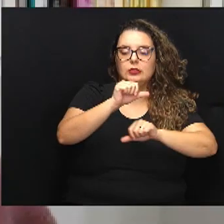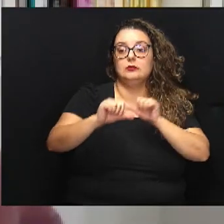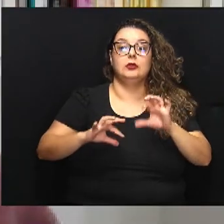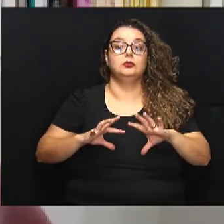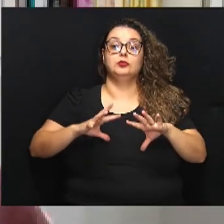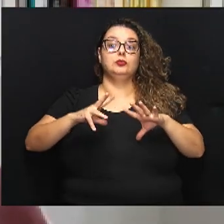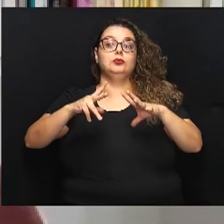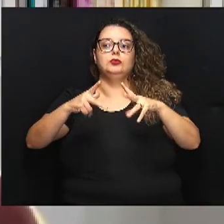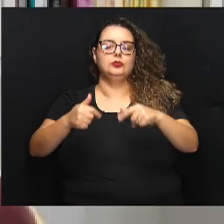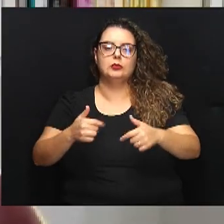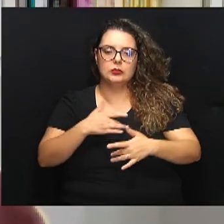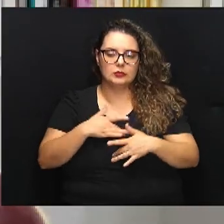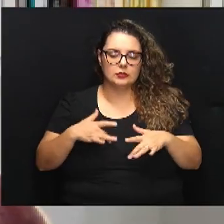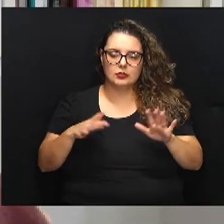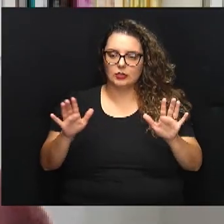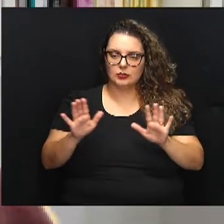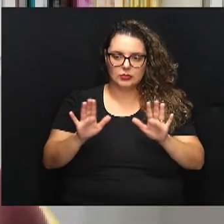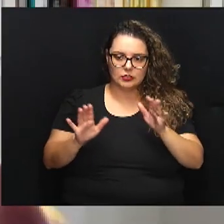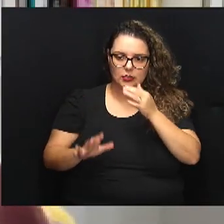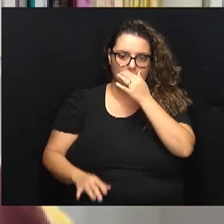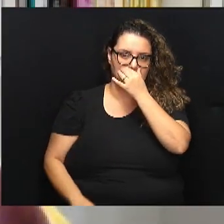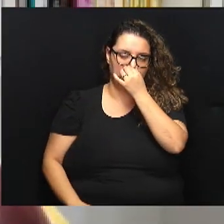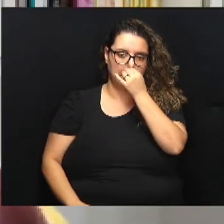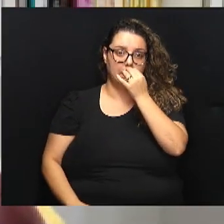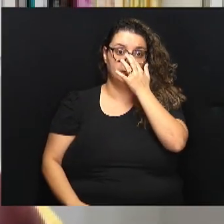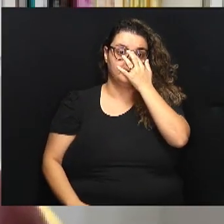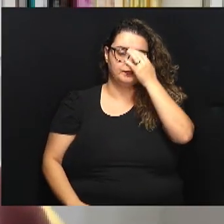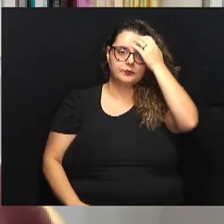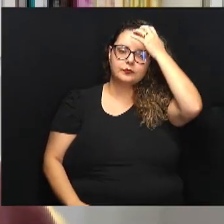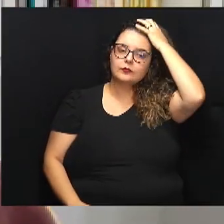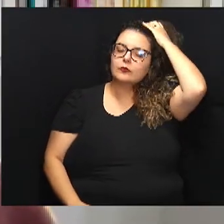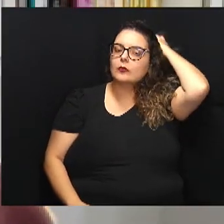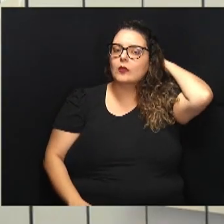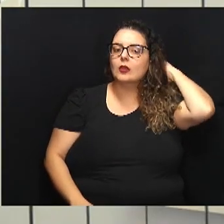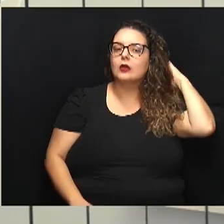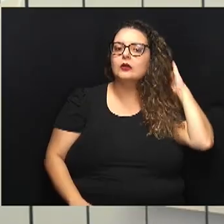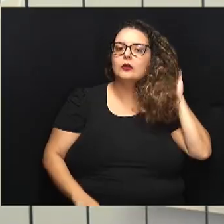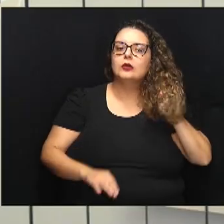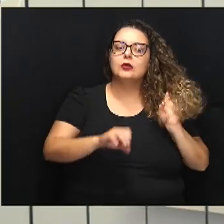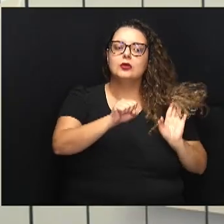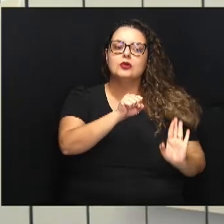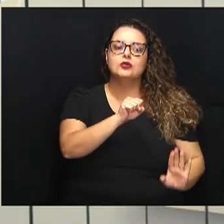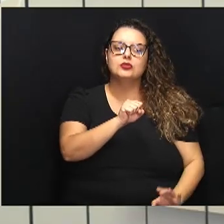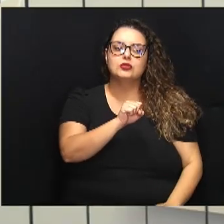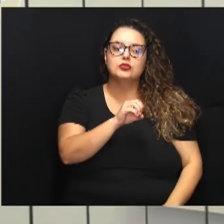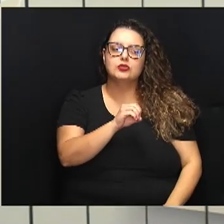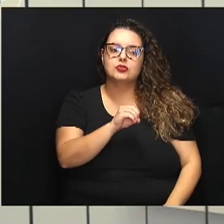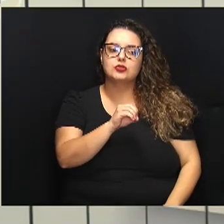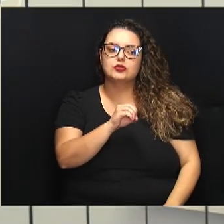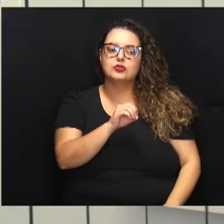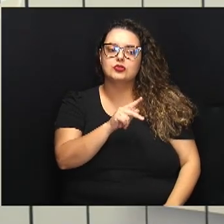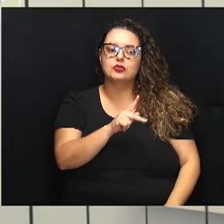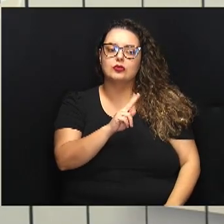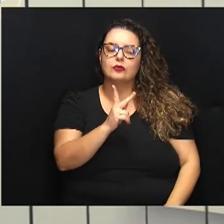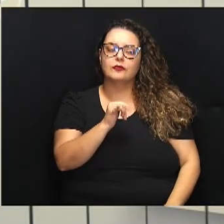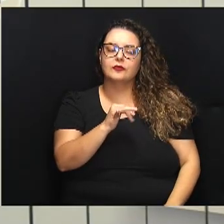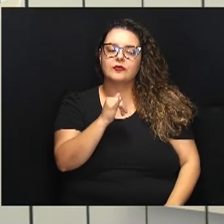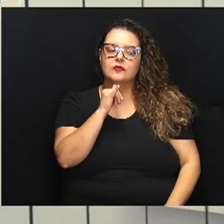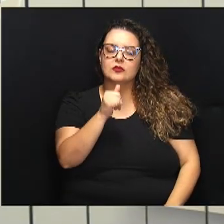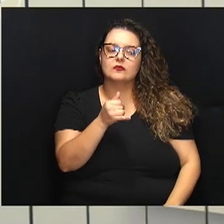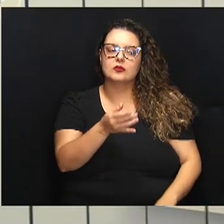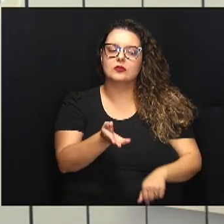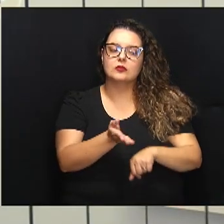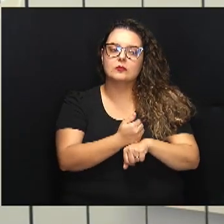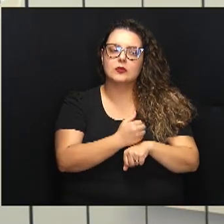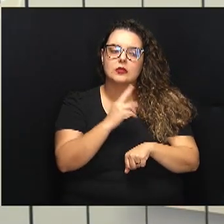a sua saúde. Ô, Sofia, numa resposta anterior que você estava falando sobre a importância da alimentação, né? Eu